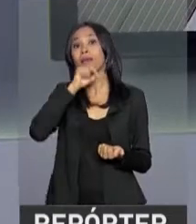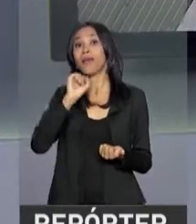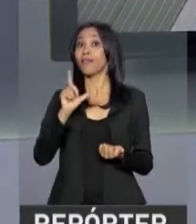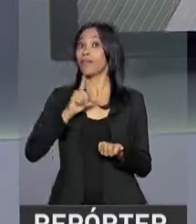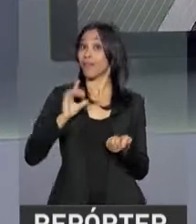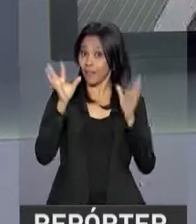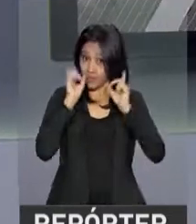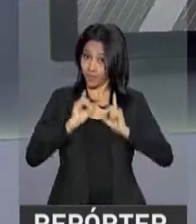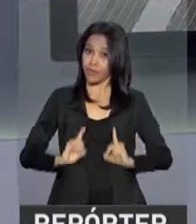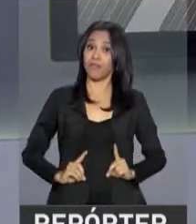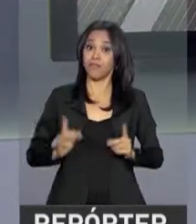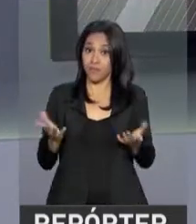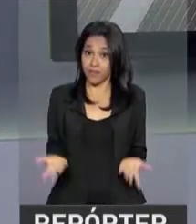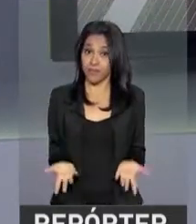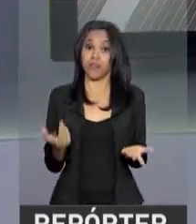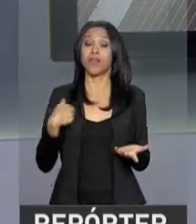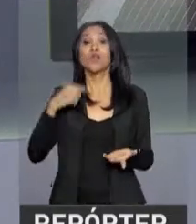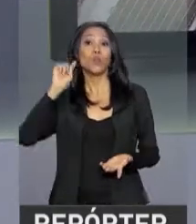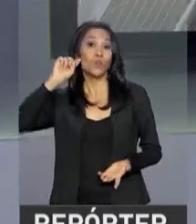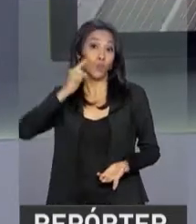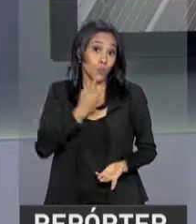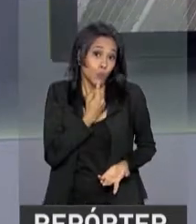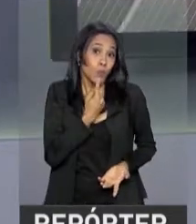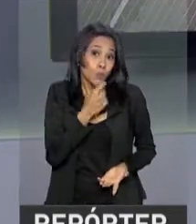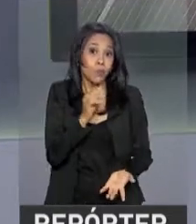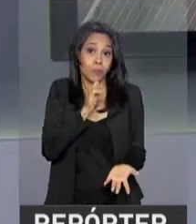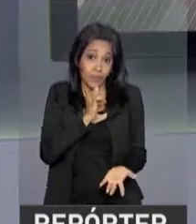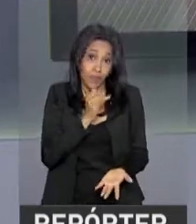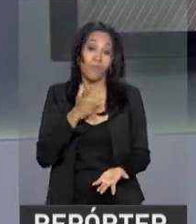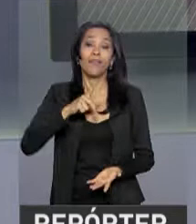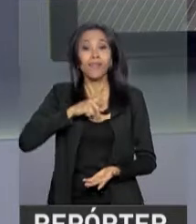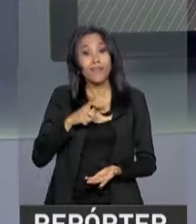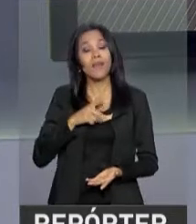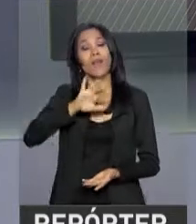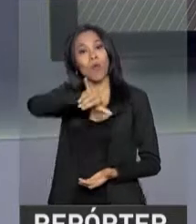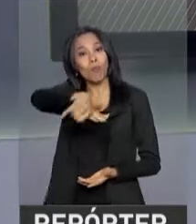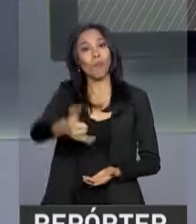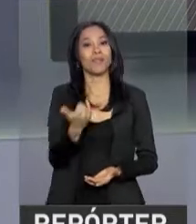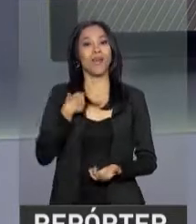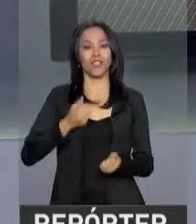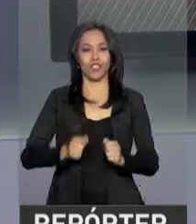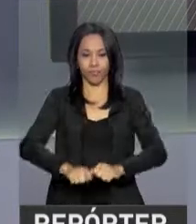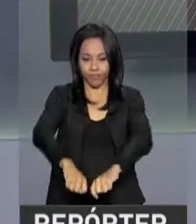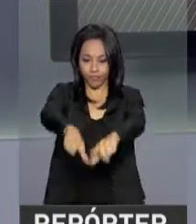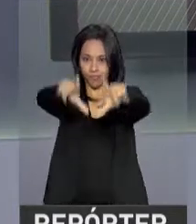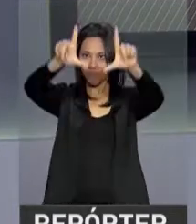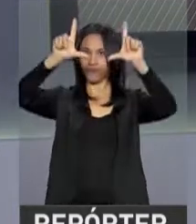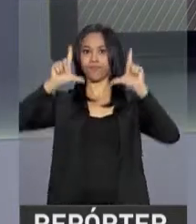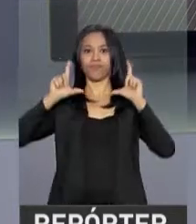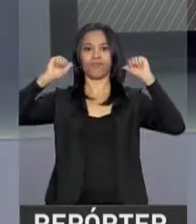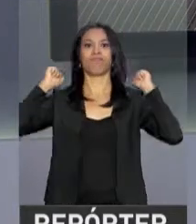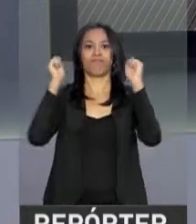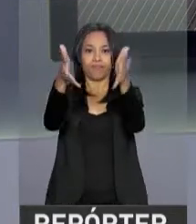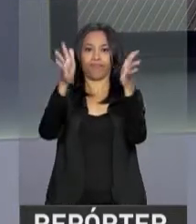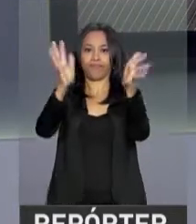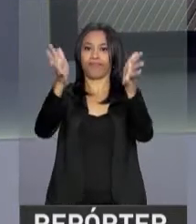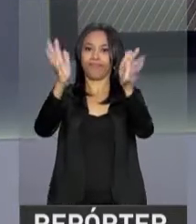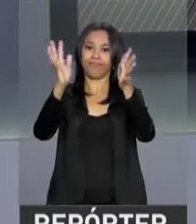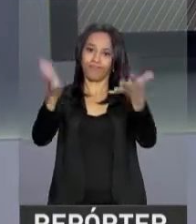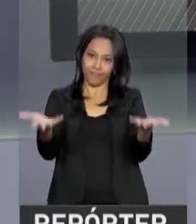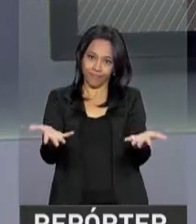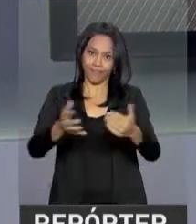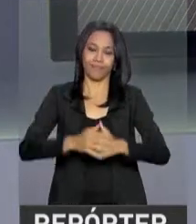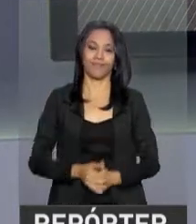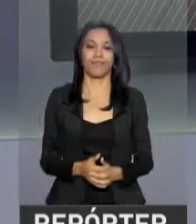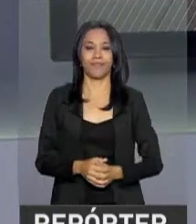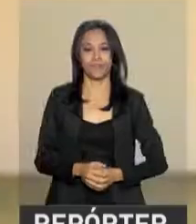tipo de deficiência. Os estudantes surdos, por exemplo, têm a opção de fazer a videoprova, traduzida em língua brasileira de